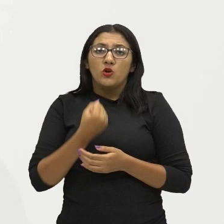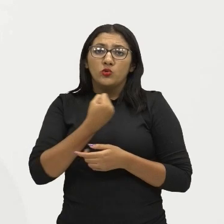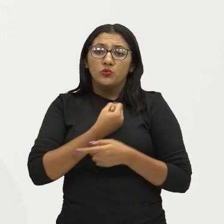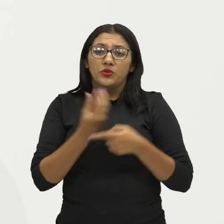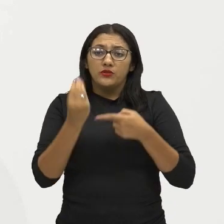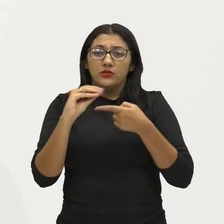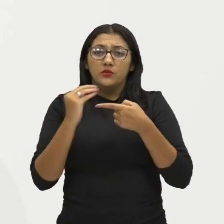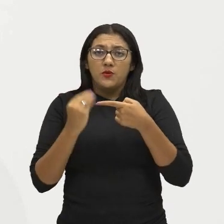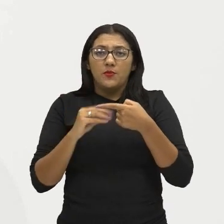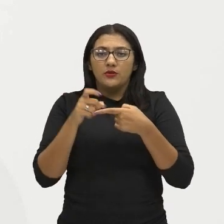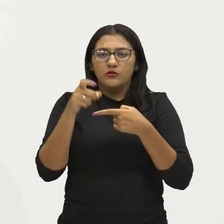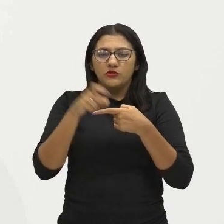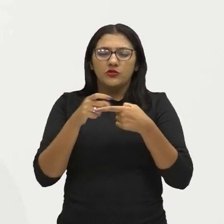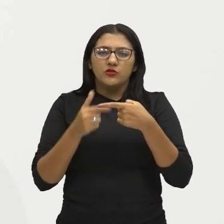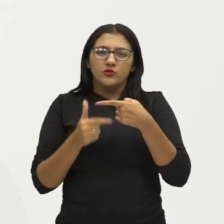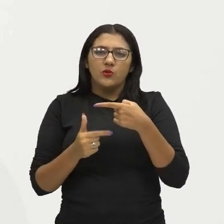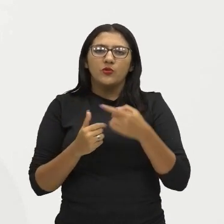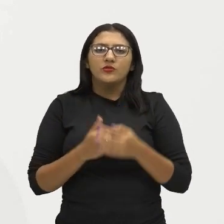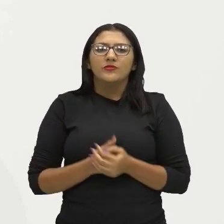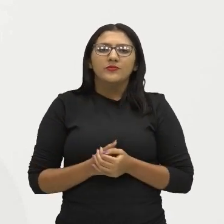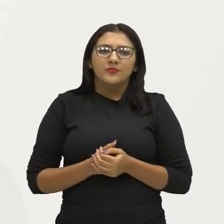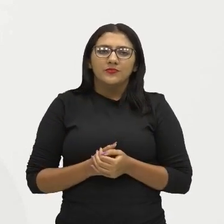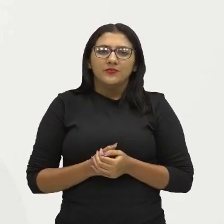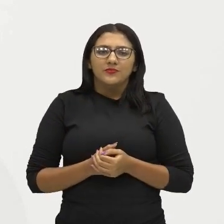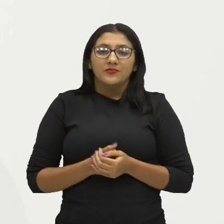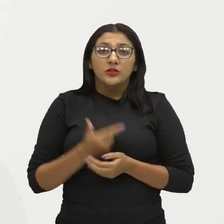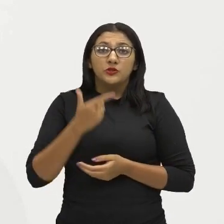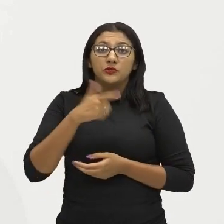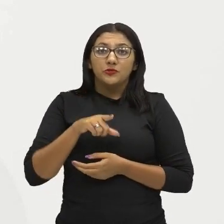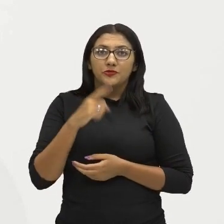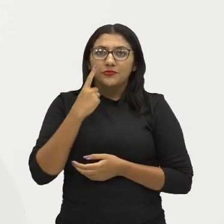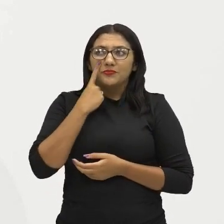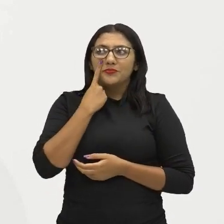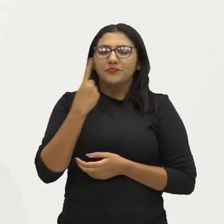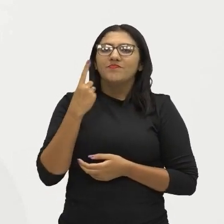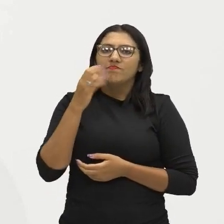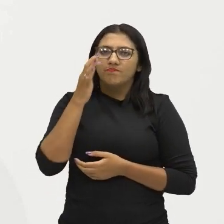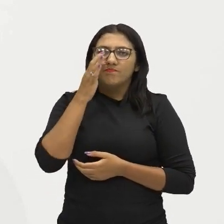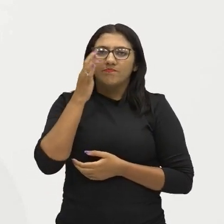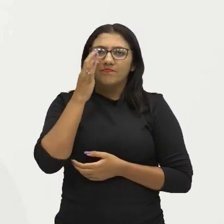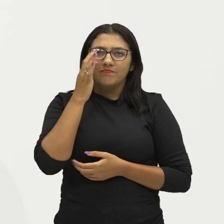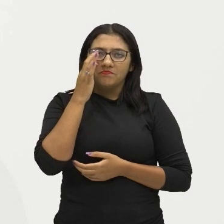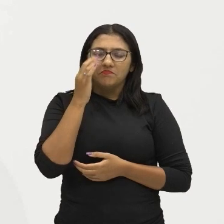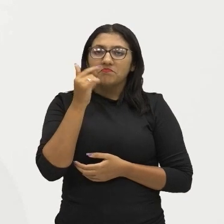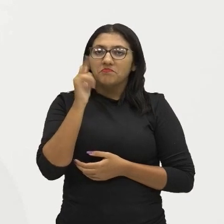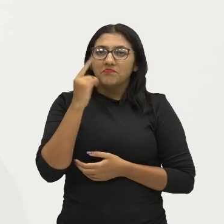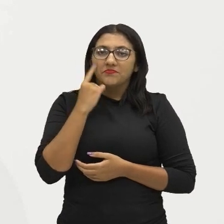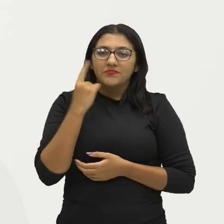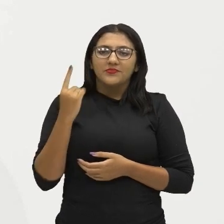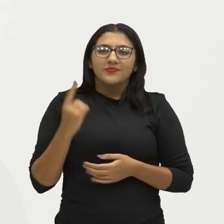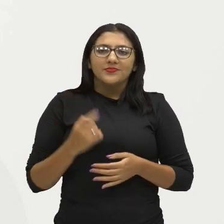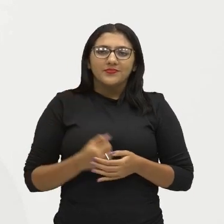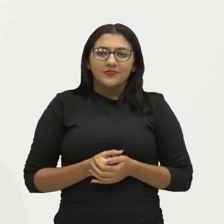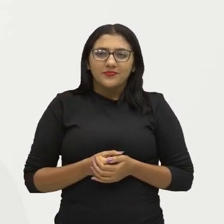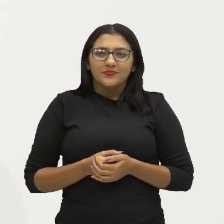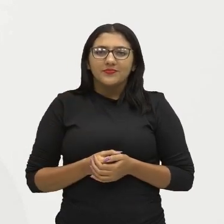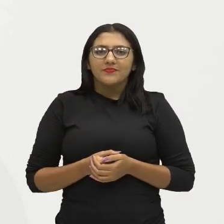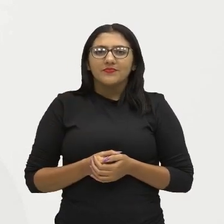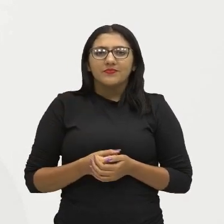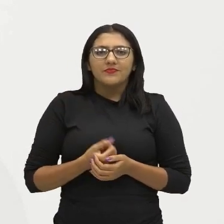2. Uma outra, olho no quadro, meu povo. Uma outra, né, ó.